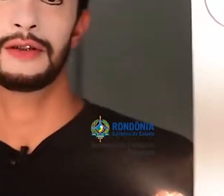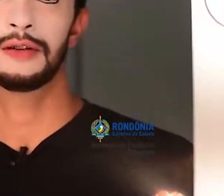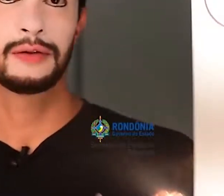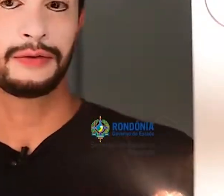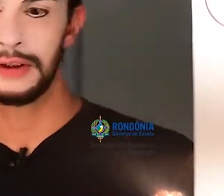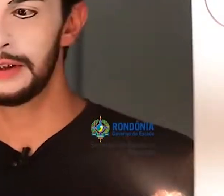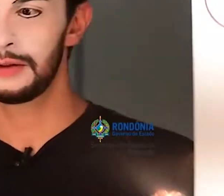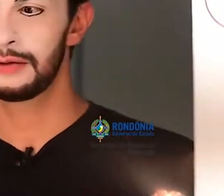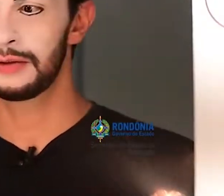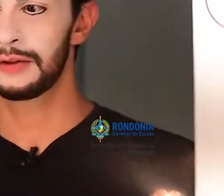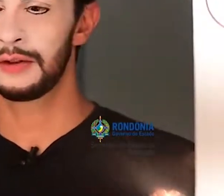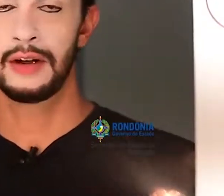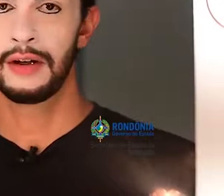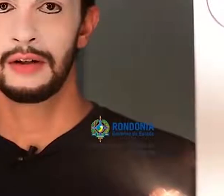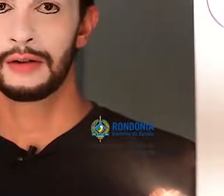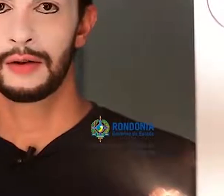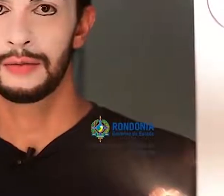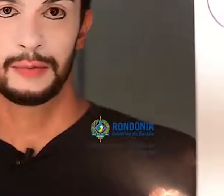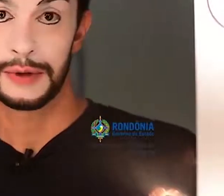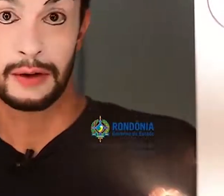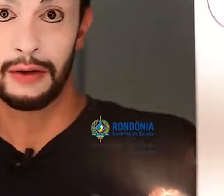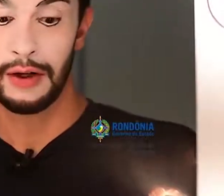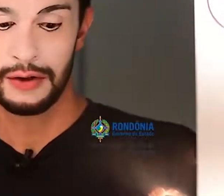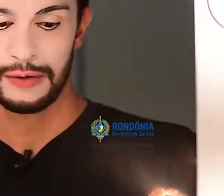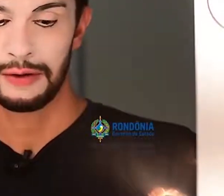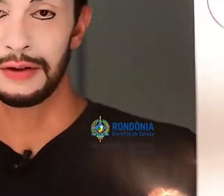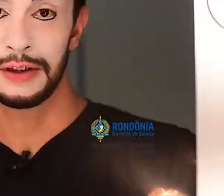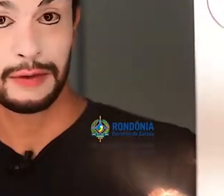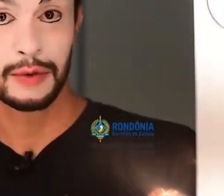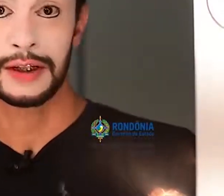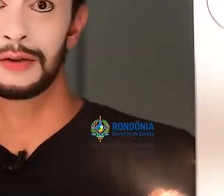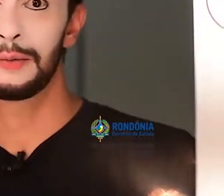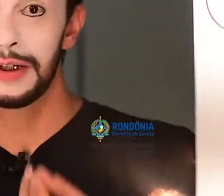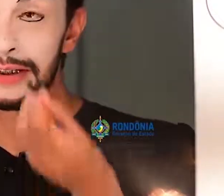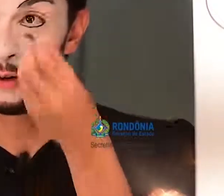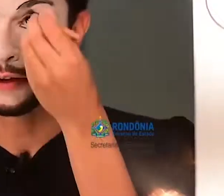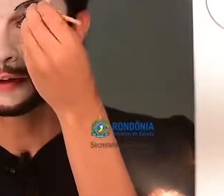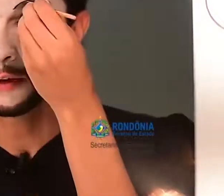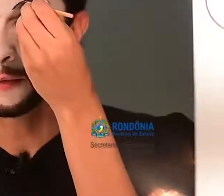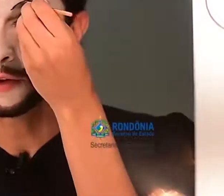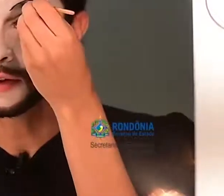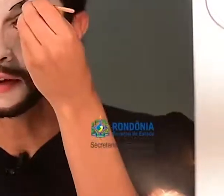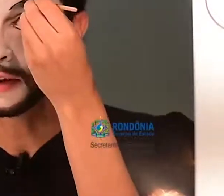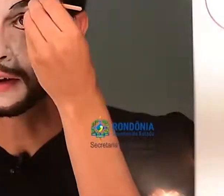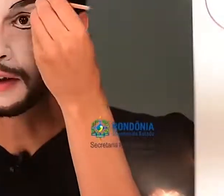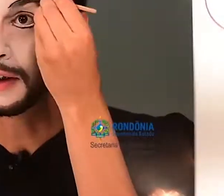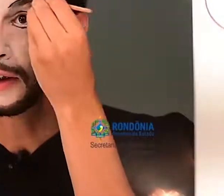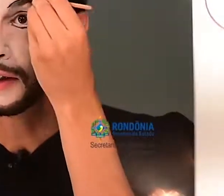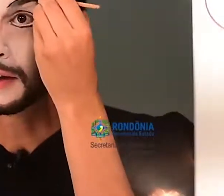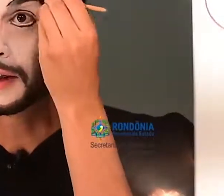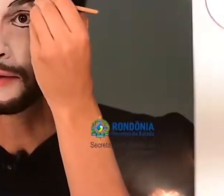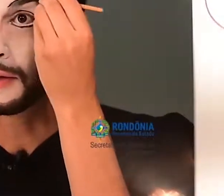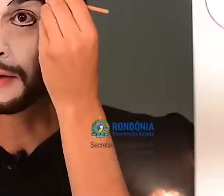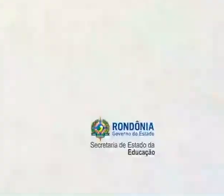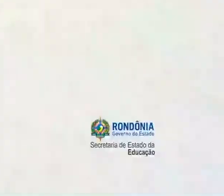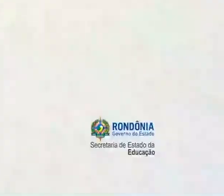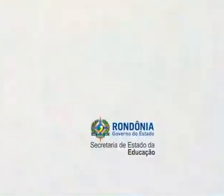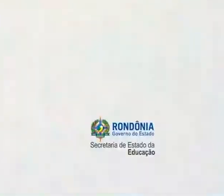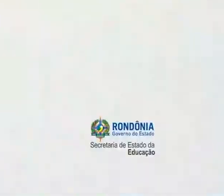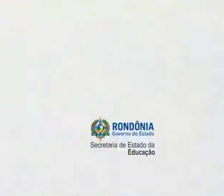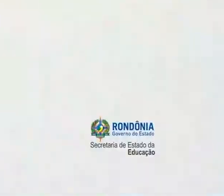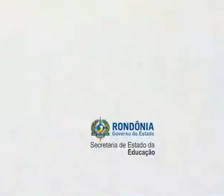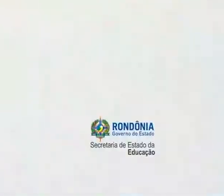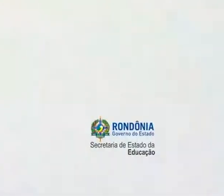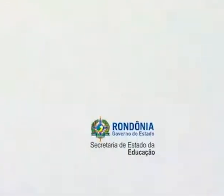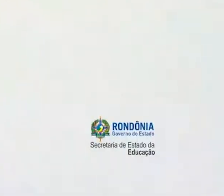limites, tanto físicos como psicológicos, inclusive buscar a superação desses limites, né? Que envolve a